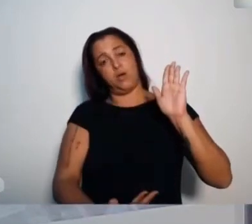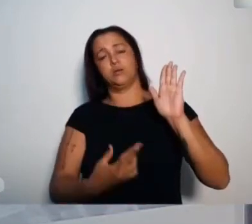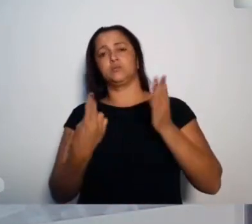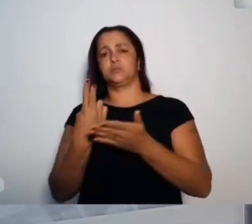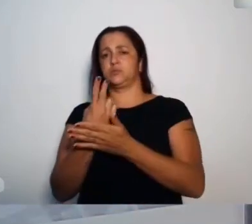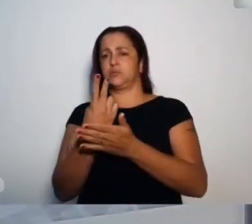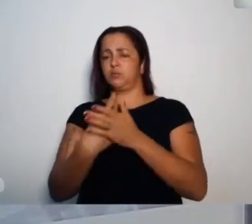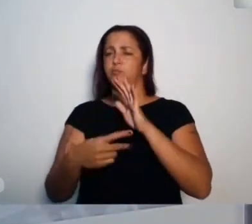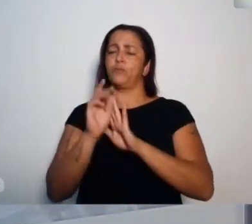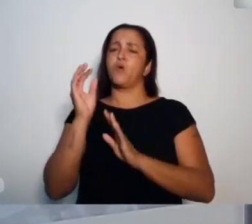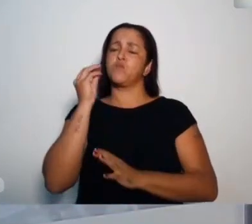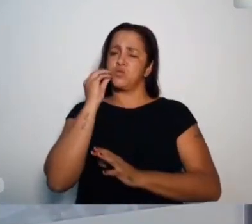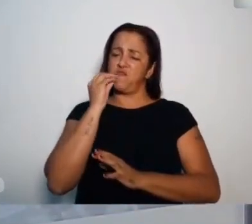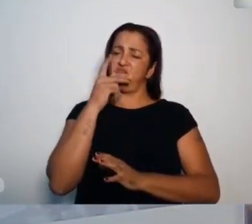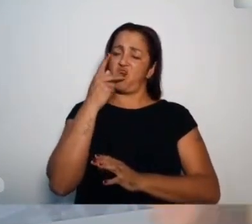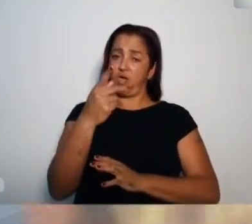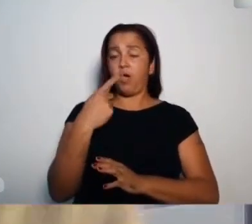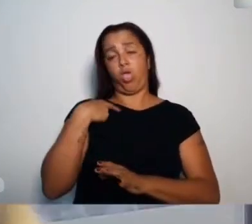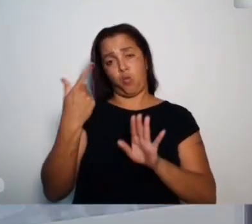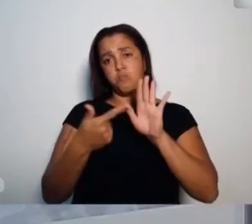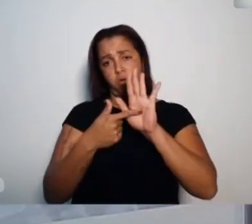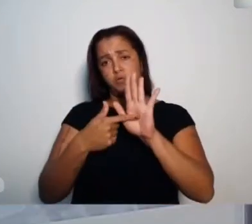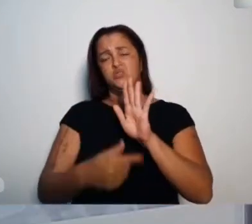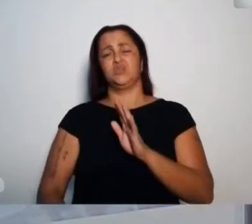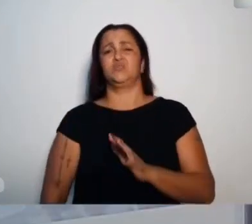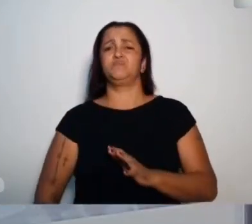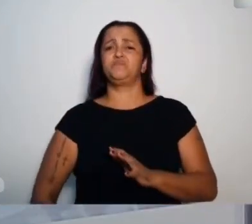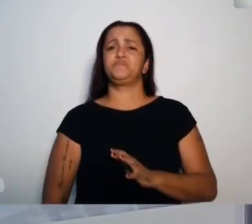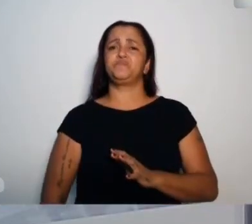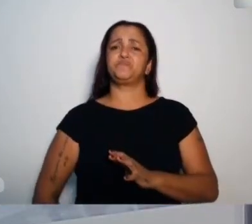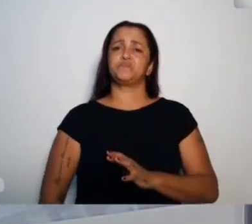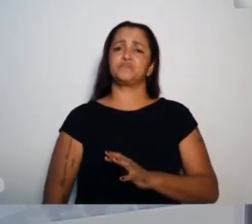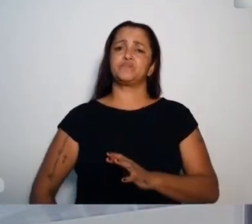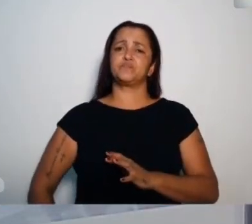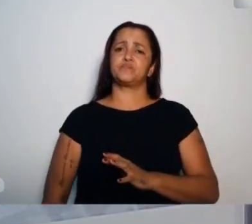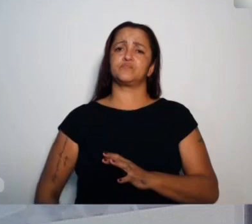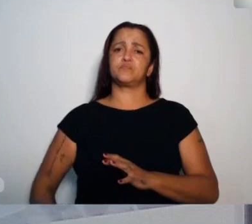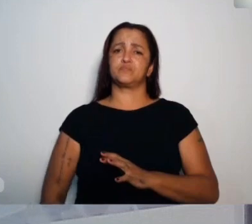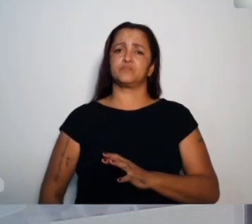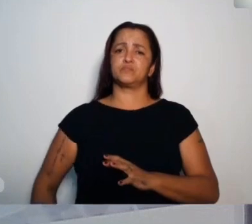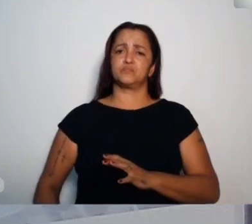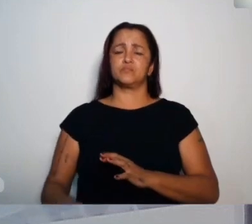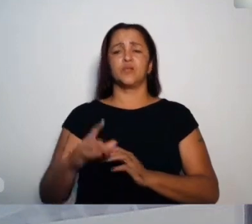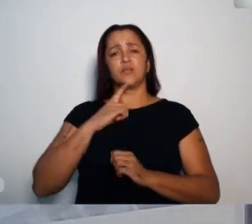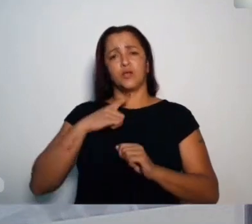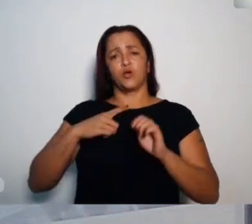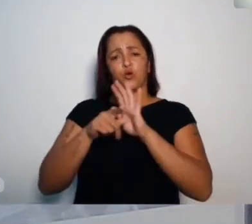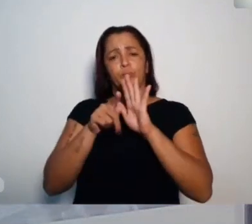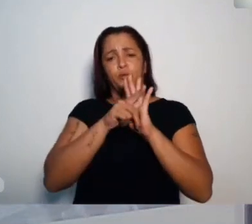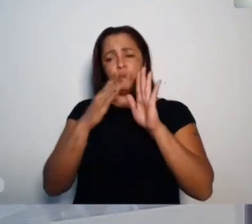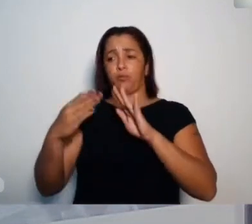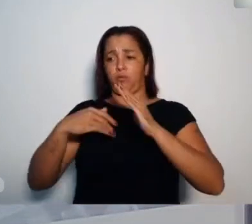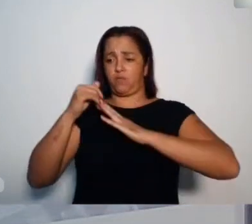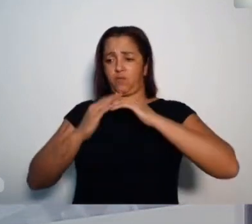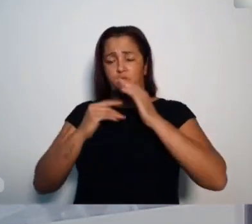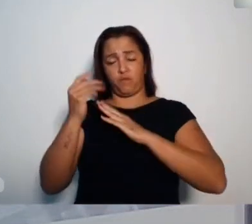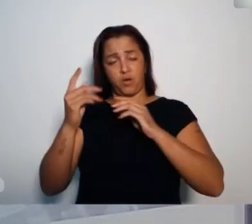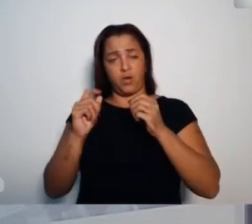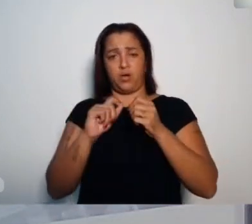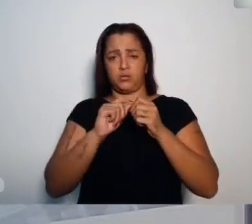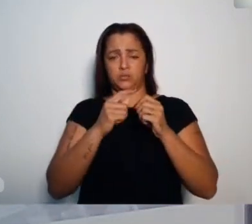tenho oportunidade de falar, né, de todas as ações, de tudo aquilo que eu faço e executo como